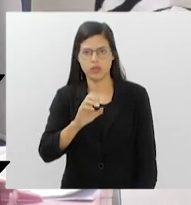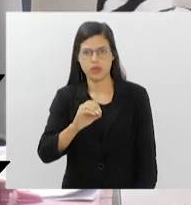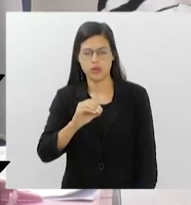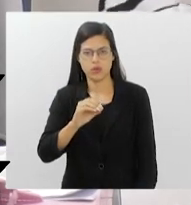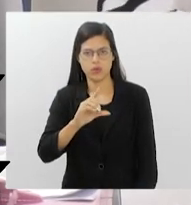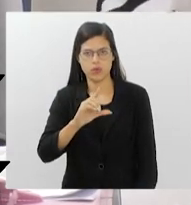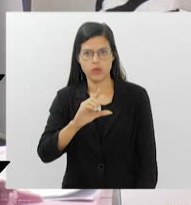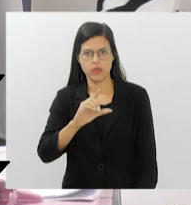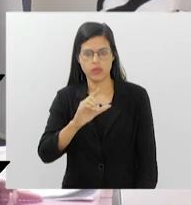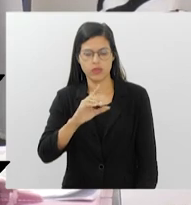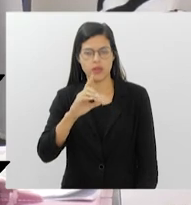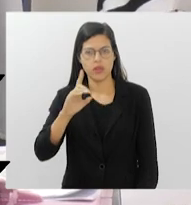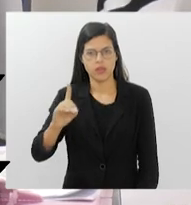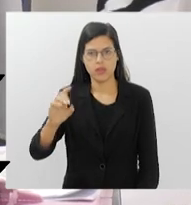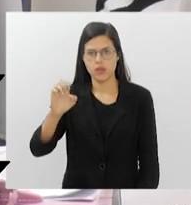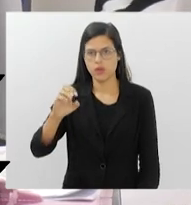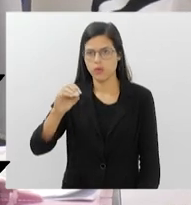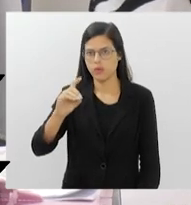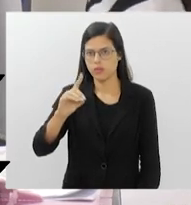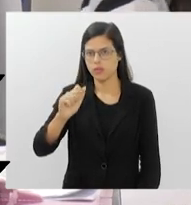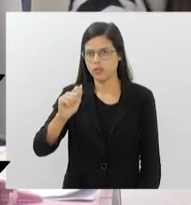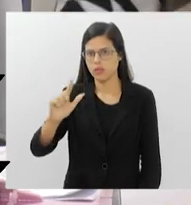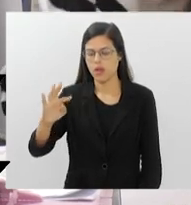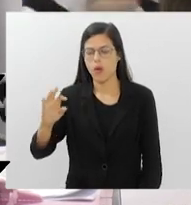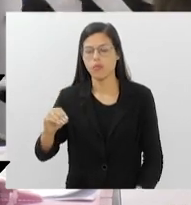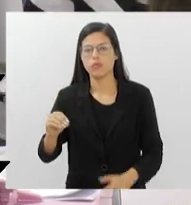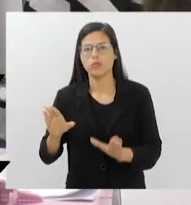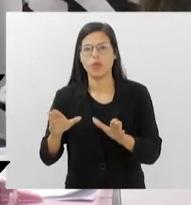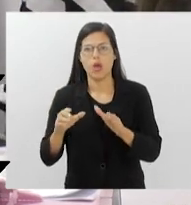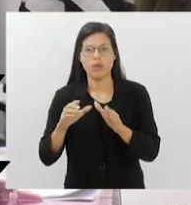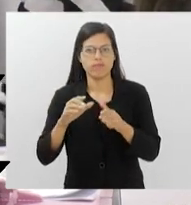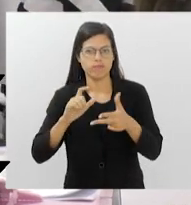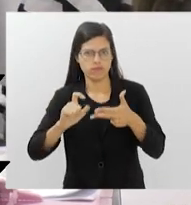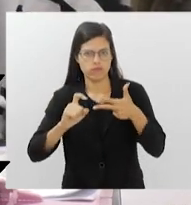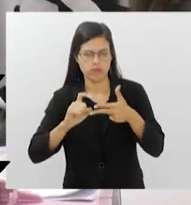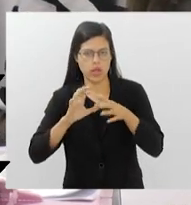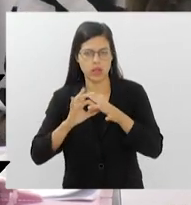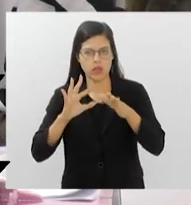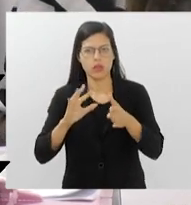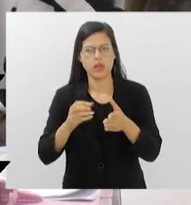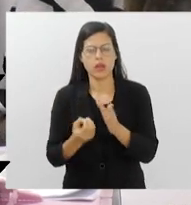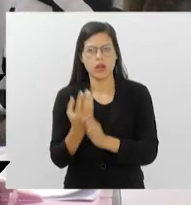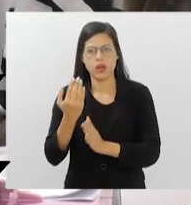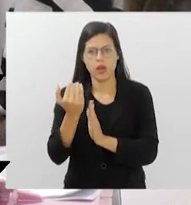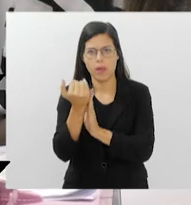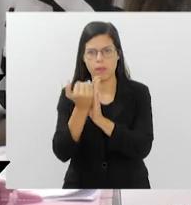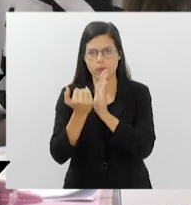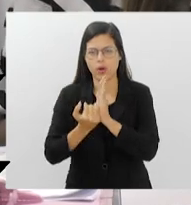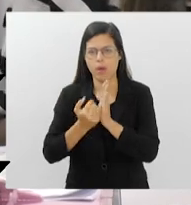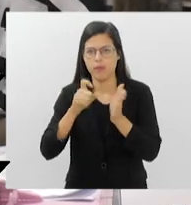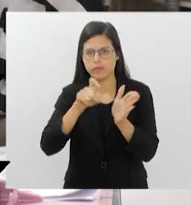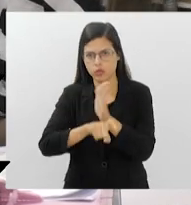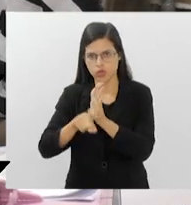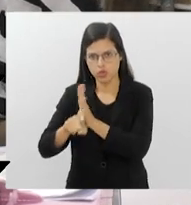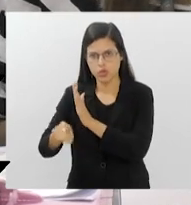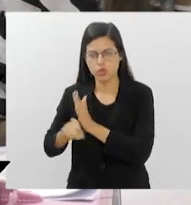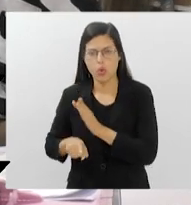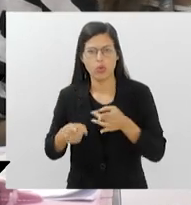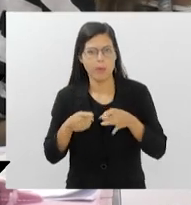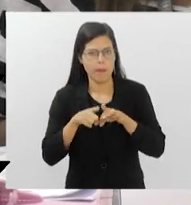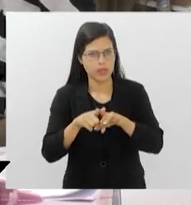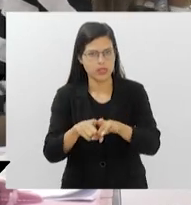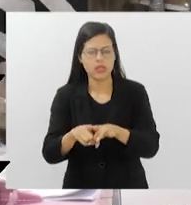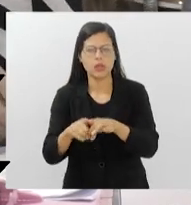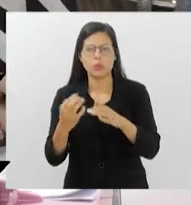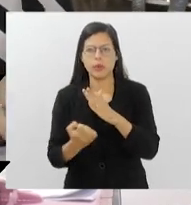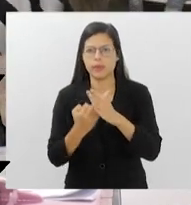executivo a criar o clube de descontos do servidor por meio de parcerias com empresas privadas de diversos segmentos tendo como finalidade